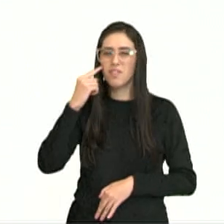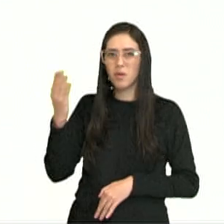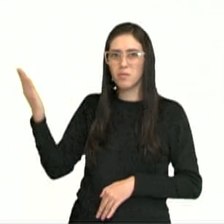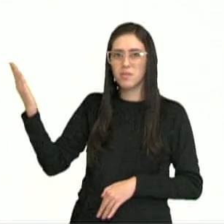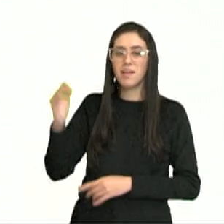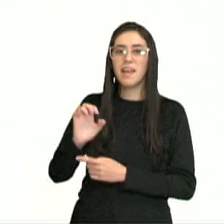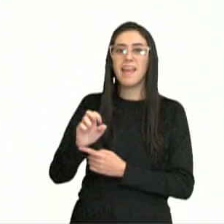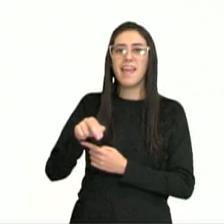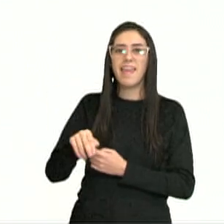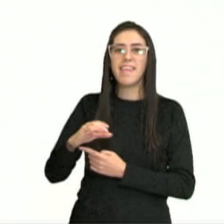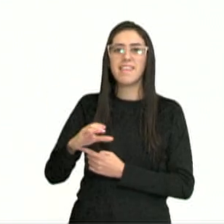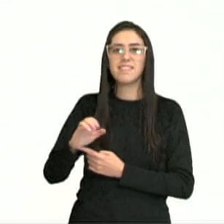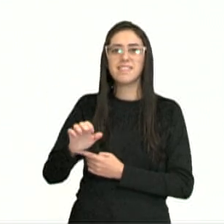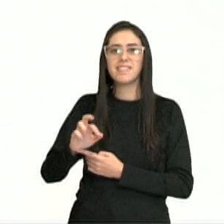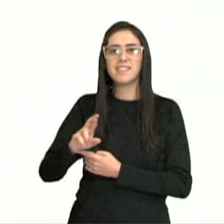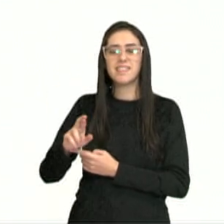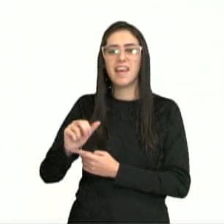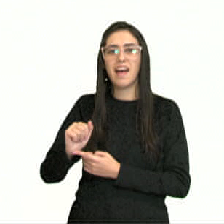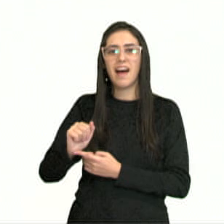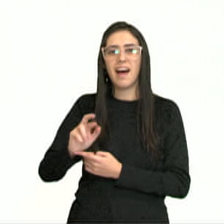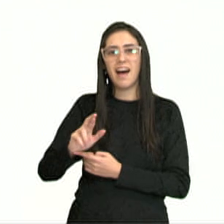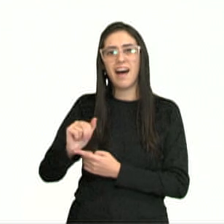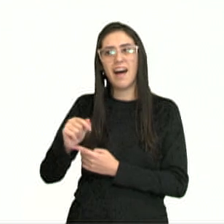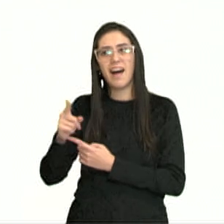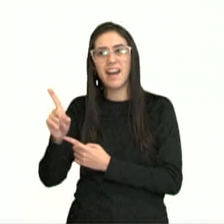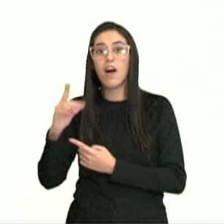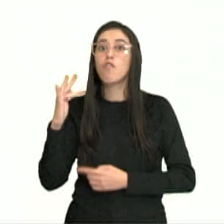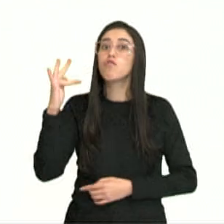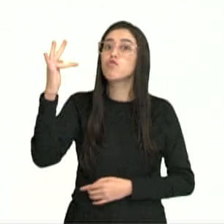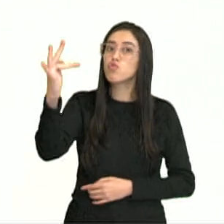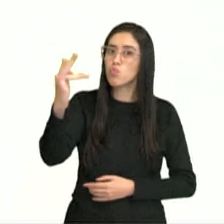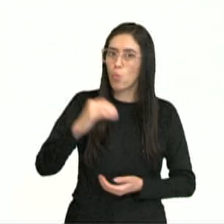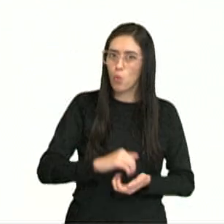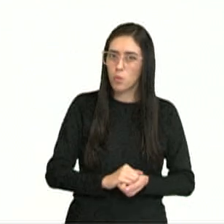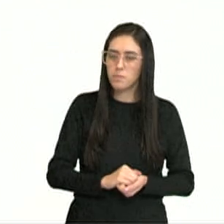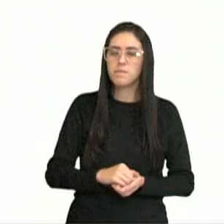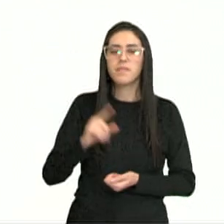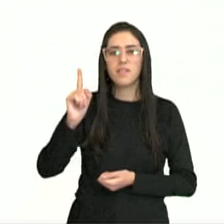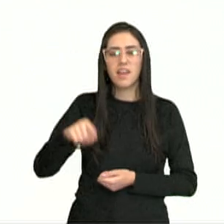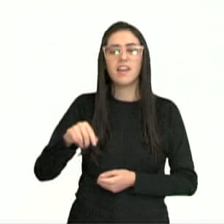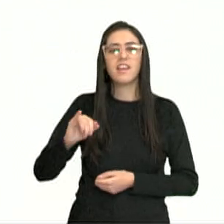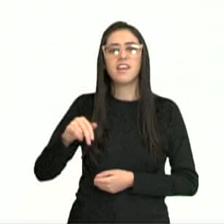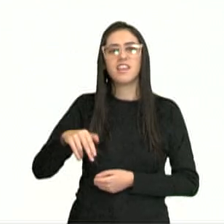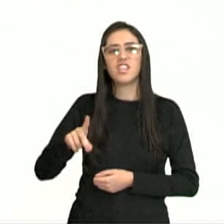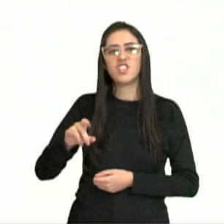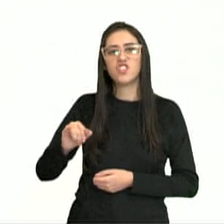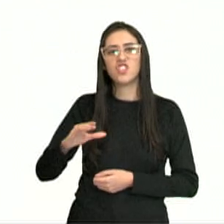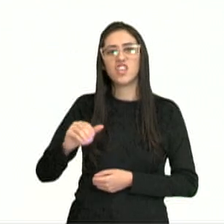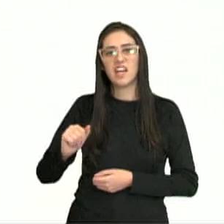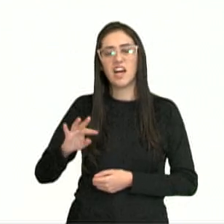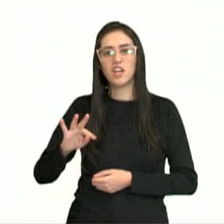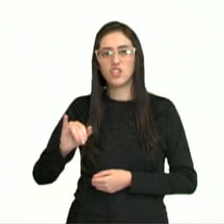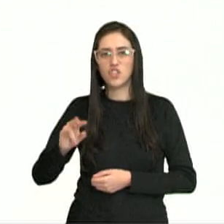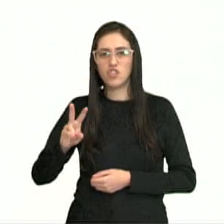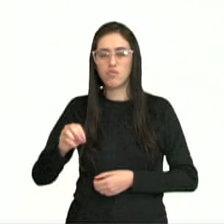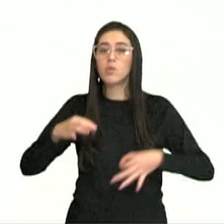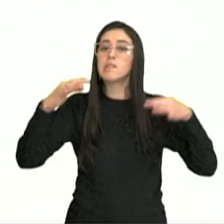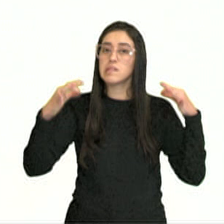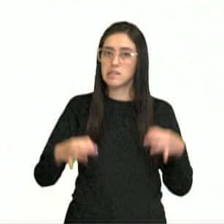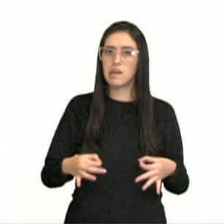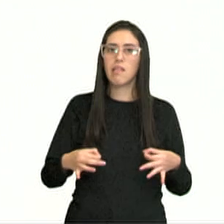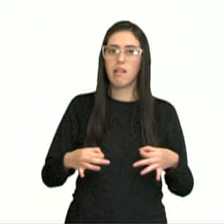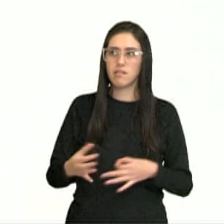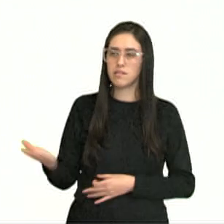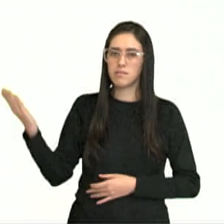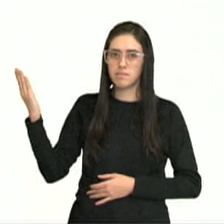encerrará, né? Então, lá na frente. Modo indicativo, é uma certeza. Pode encerrar, né? Ela está aqui,